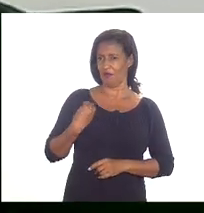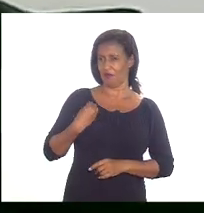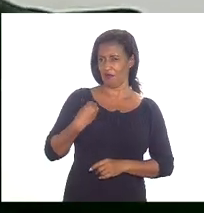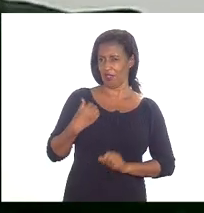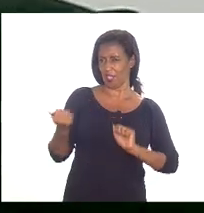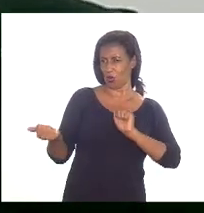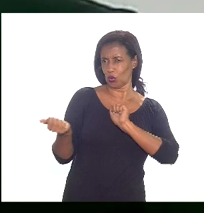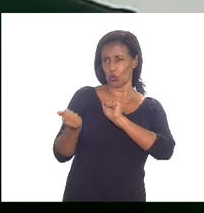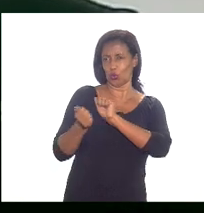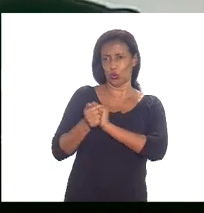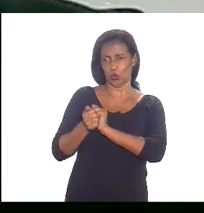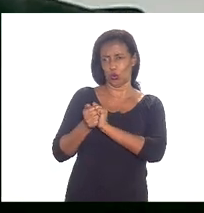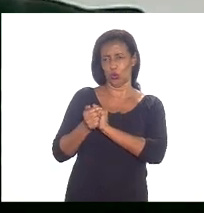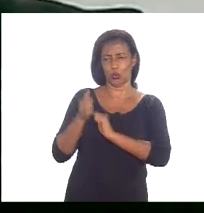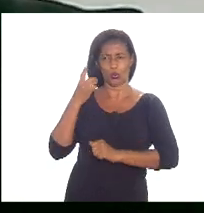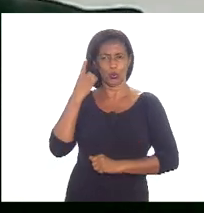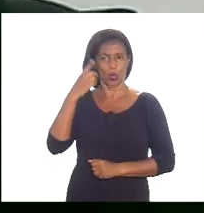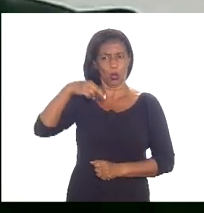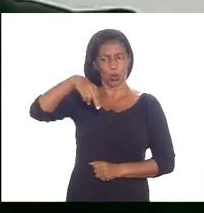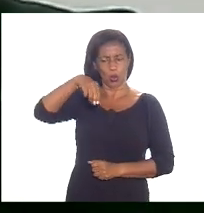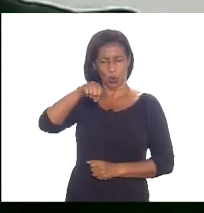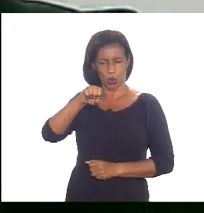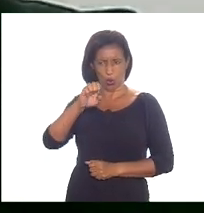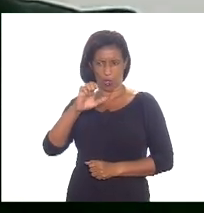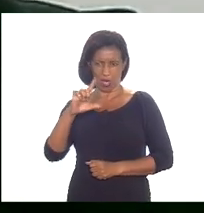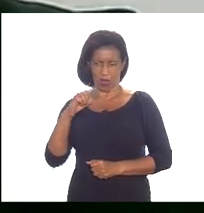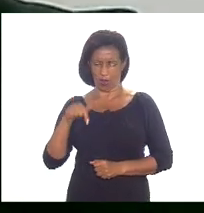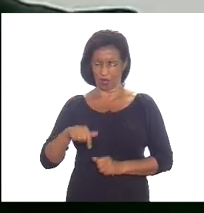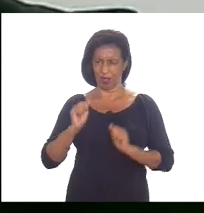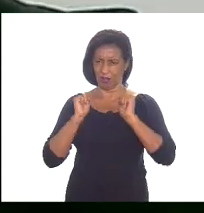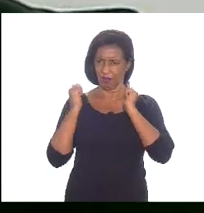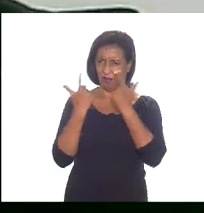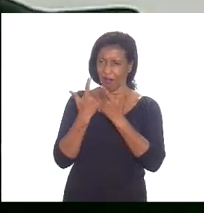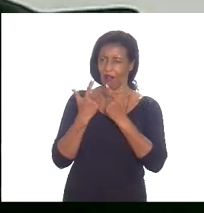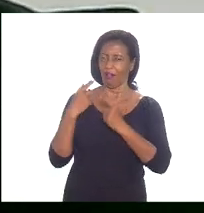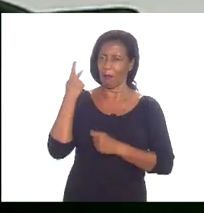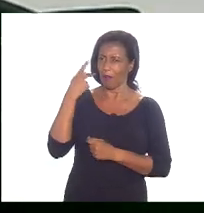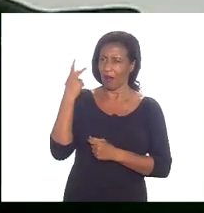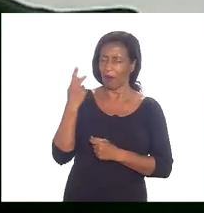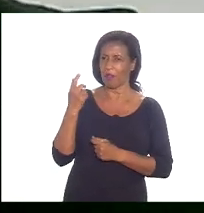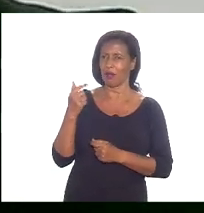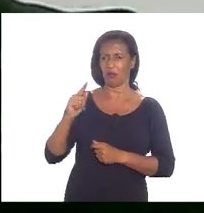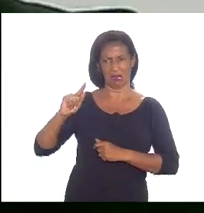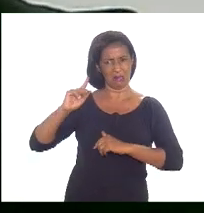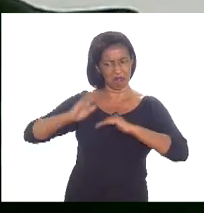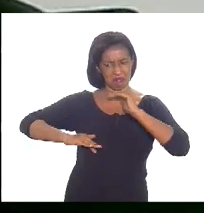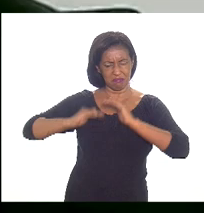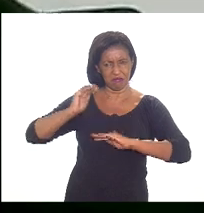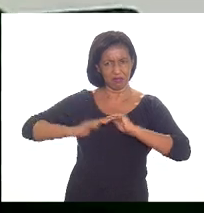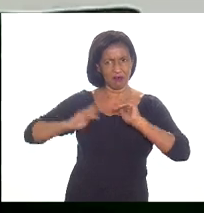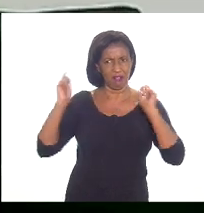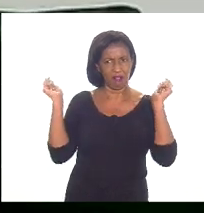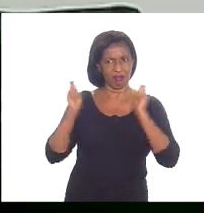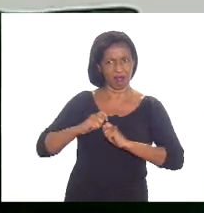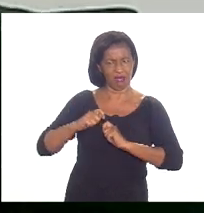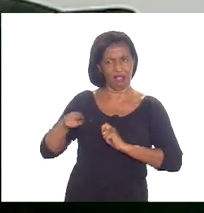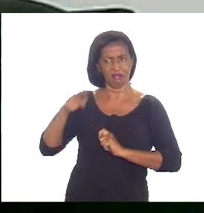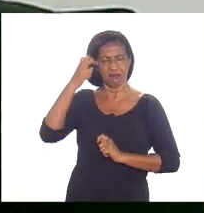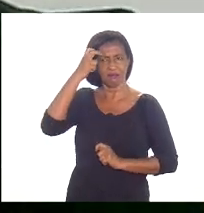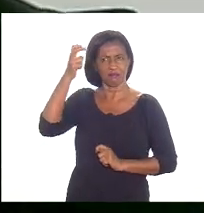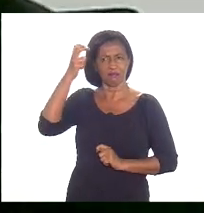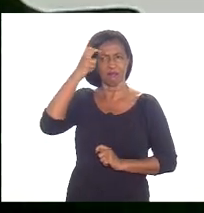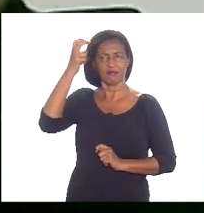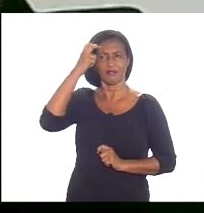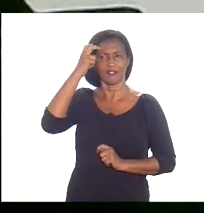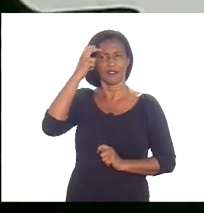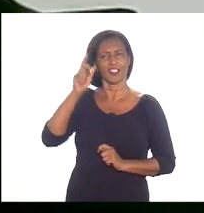deputado Noel, apesar de breve aqui no parlamento, uma pessoa competente, capaz, instruída e,